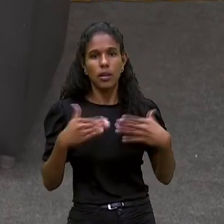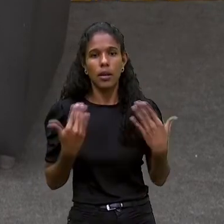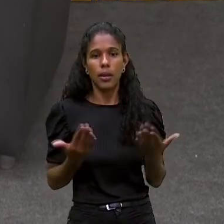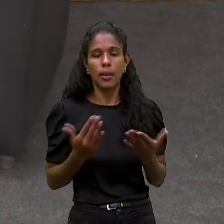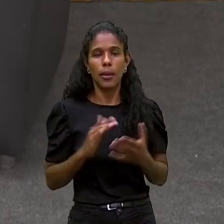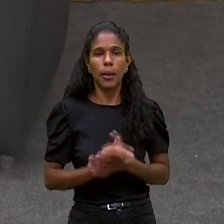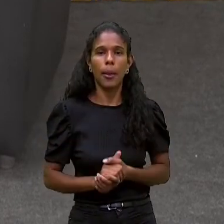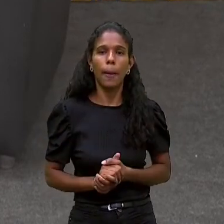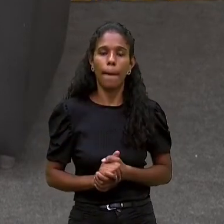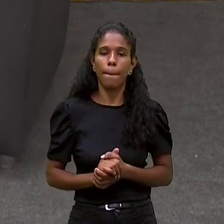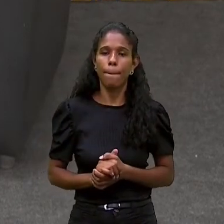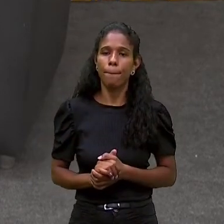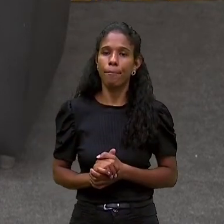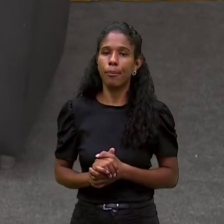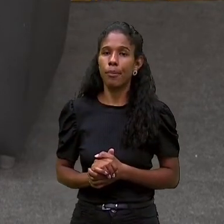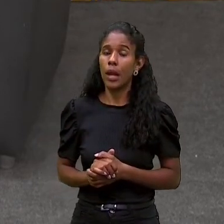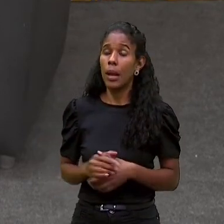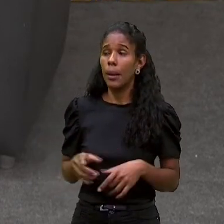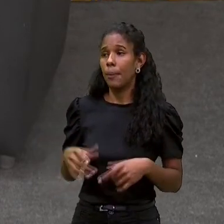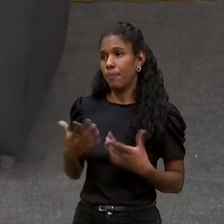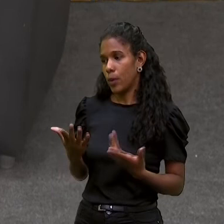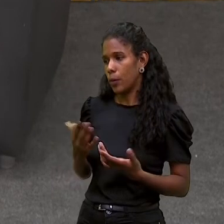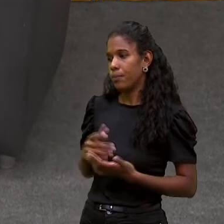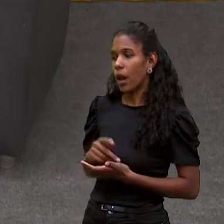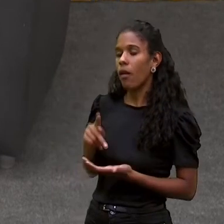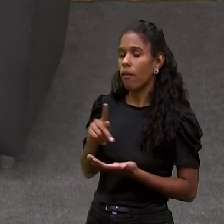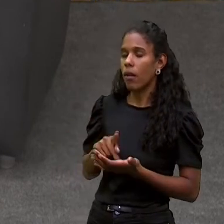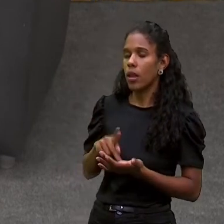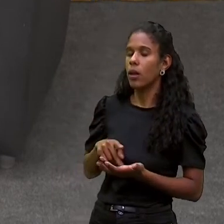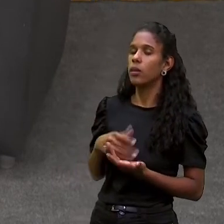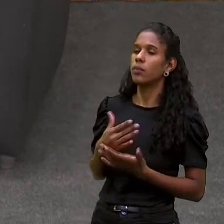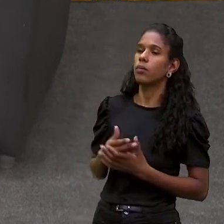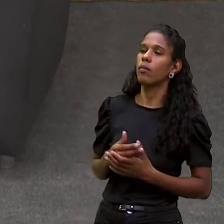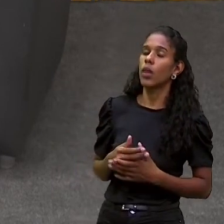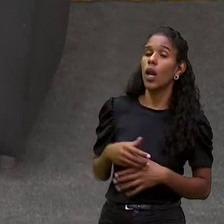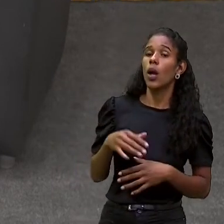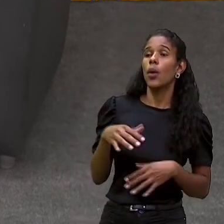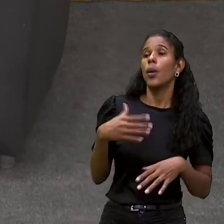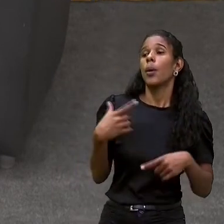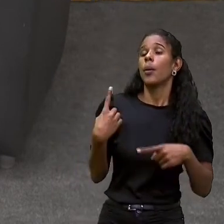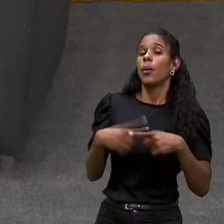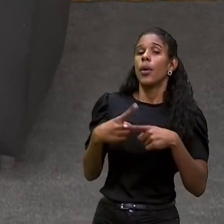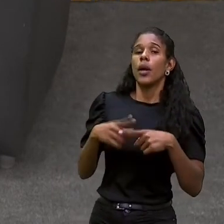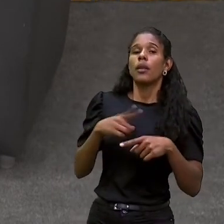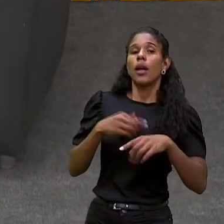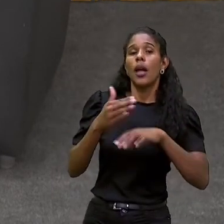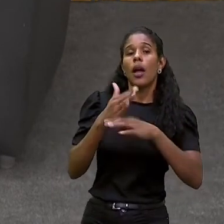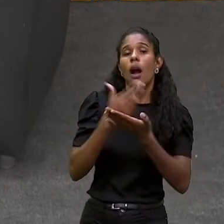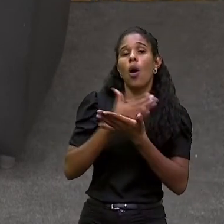Na verdade, é uma doença, há algumas doenças que atingem principalmente